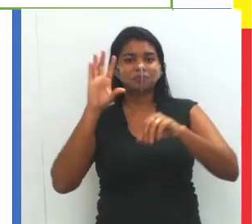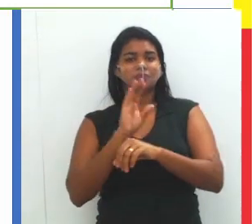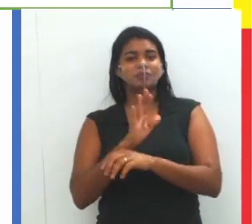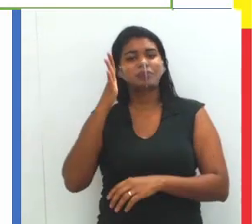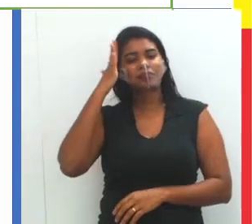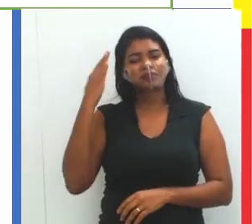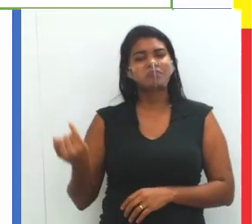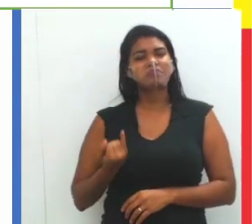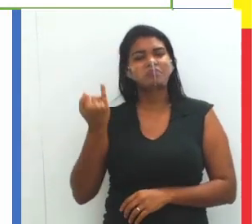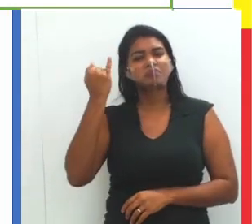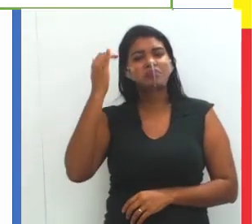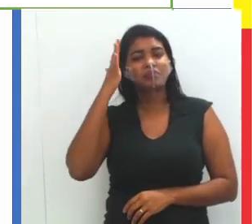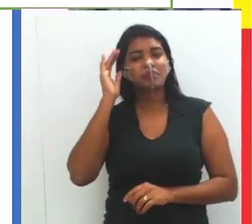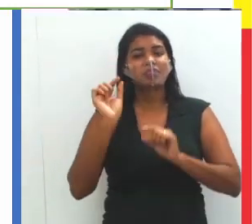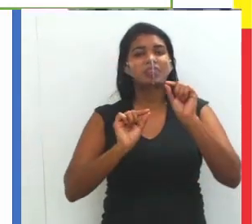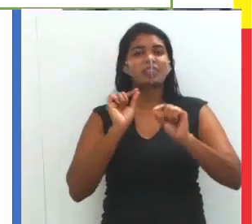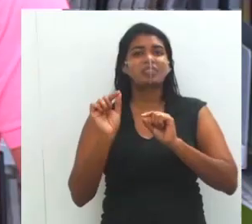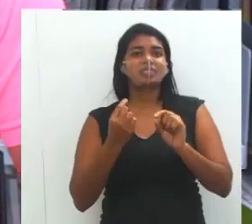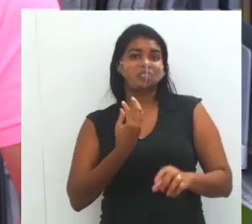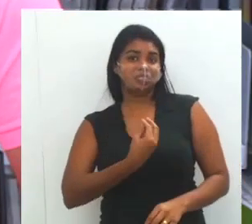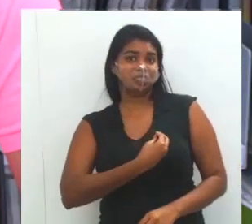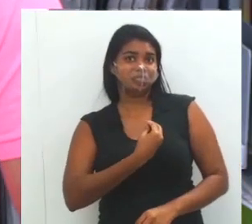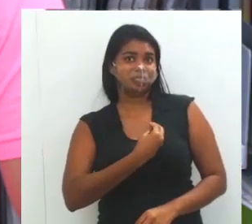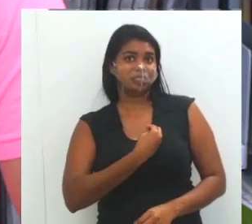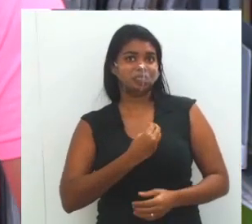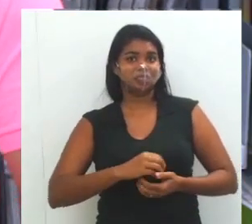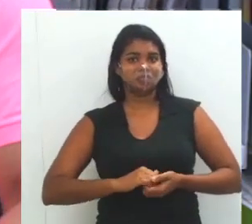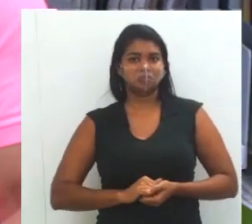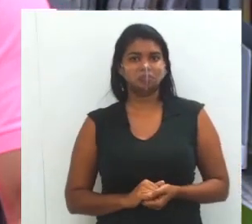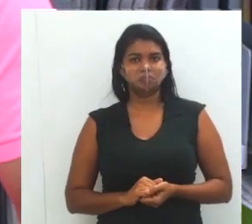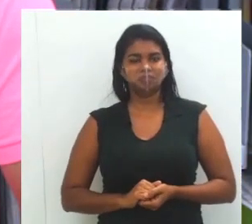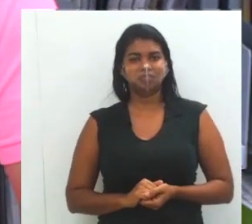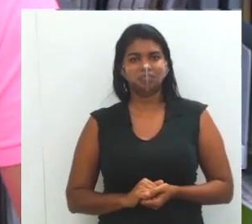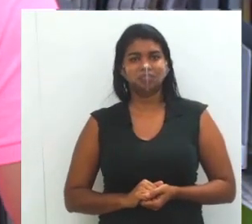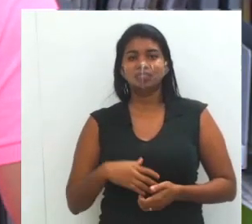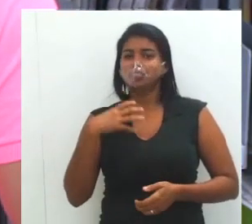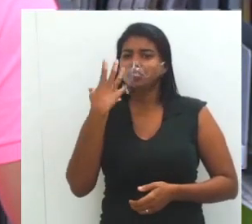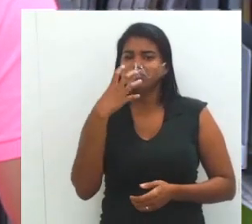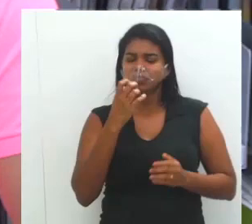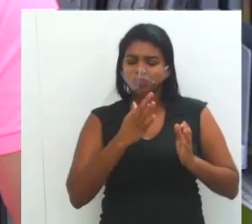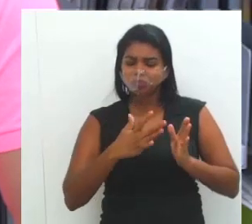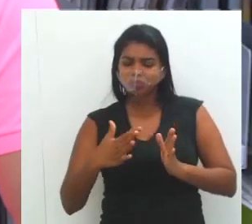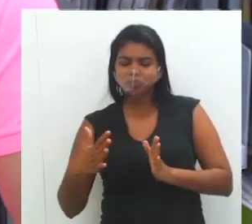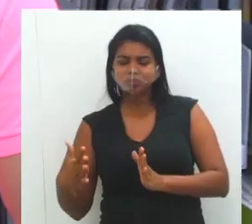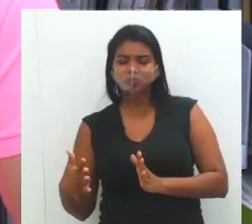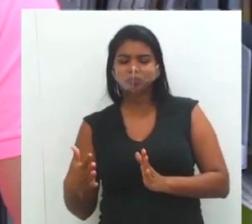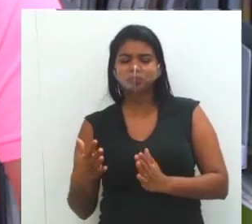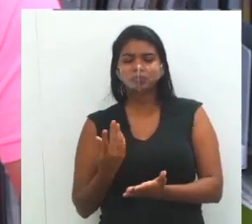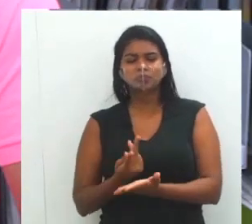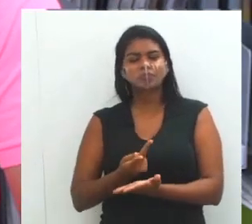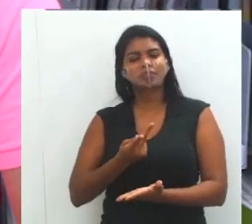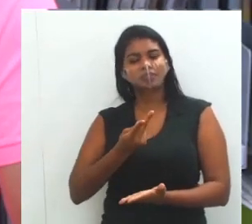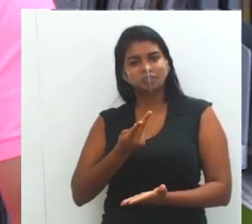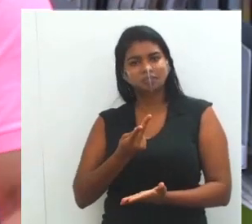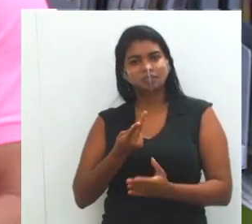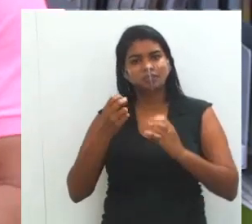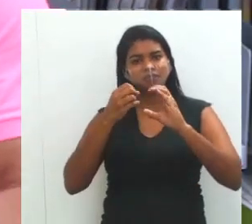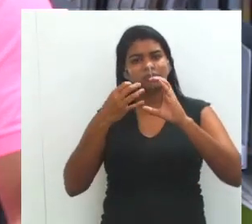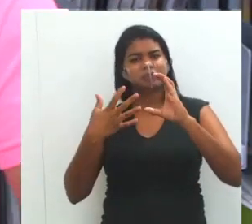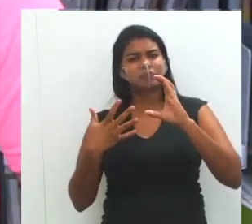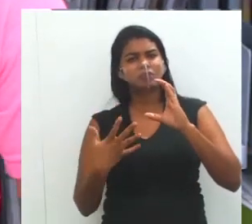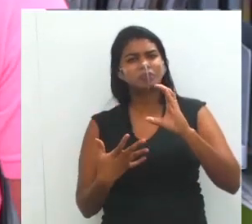também salientar, Robson, que essa vida de Luiz Gonzaga, as músicas dela, elas serviram